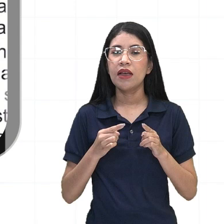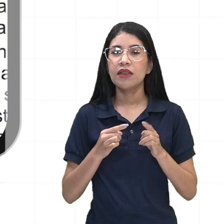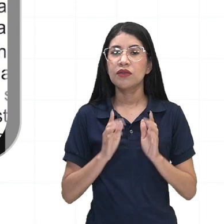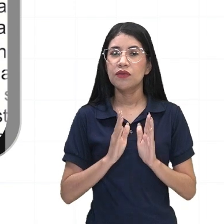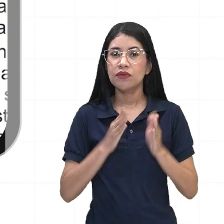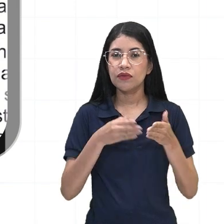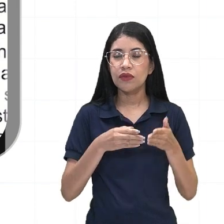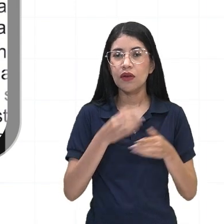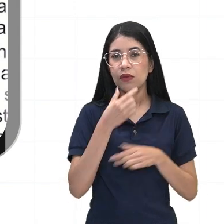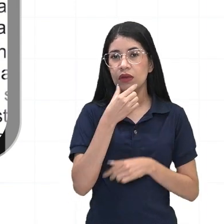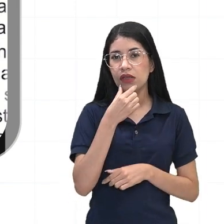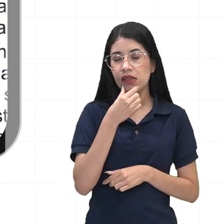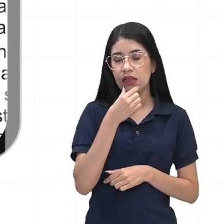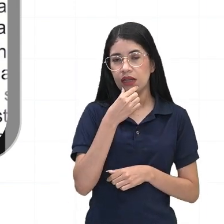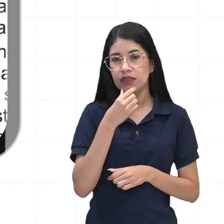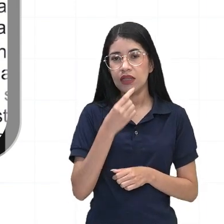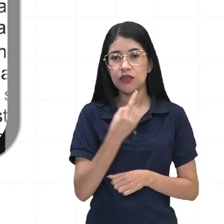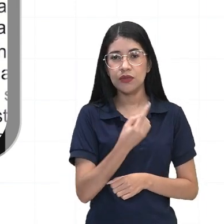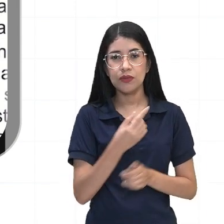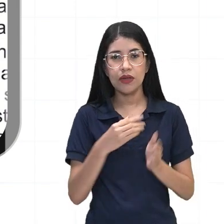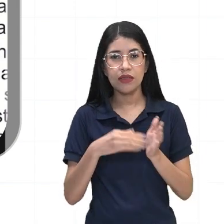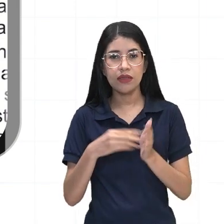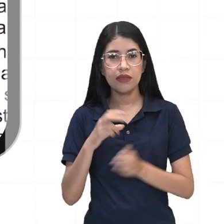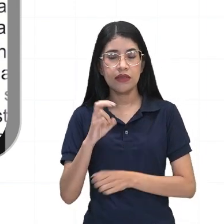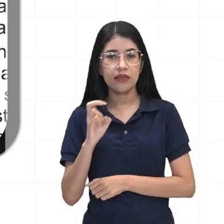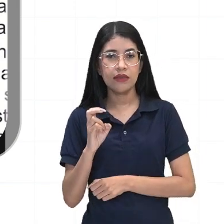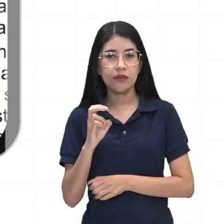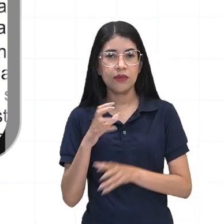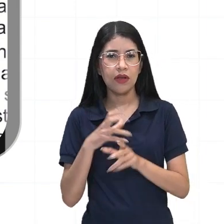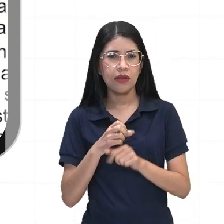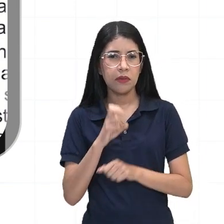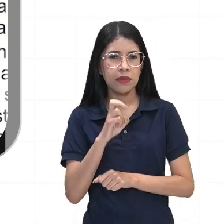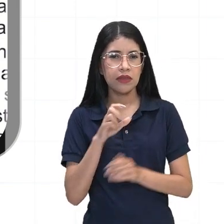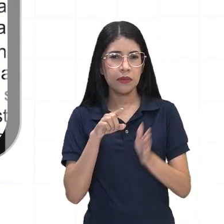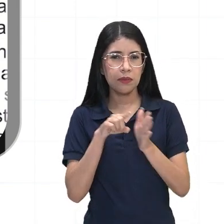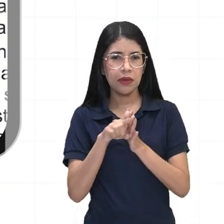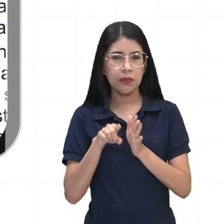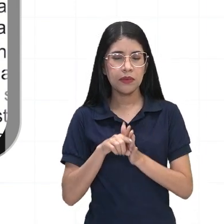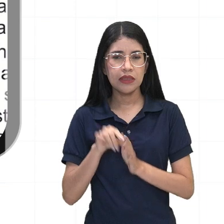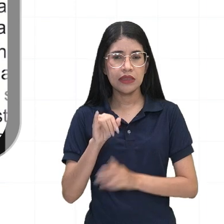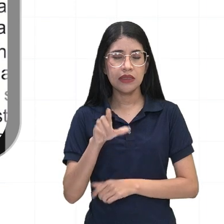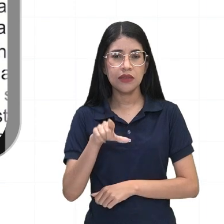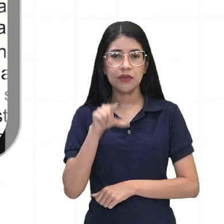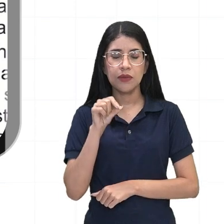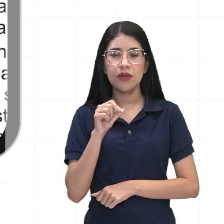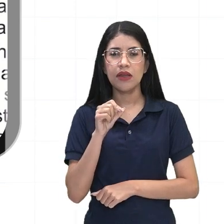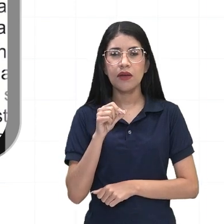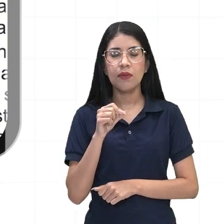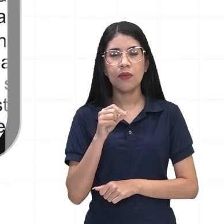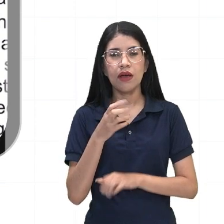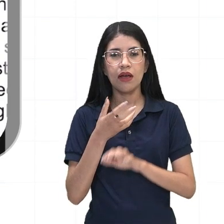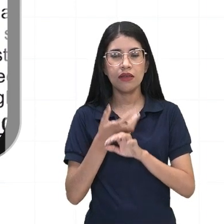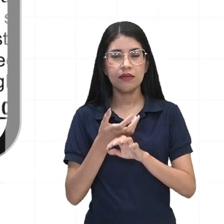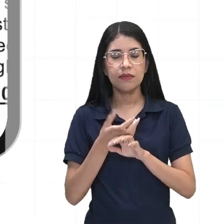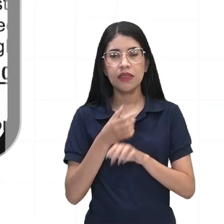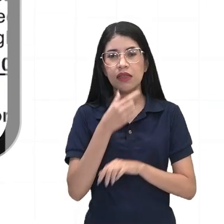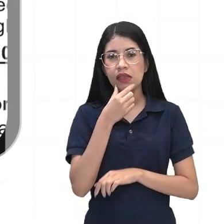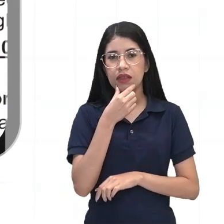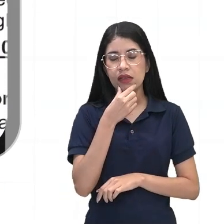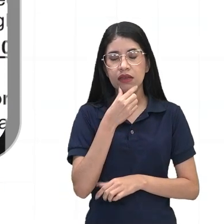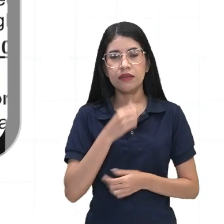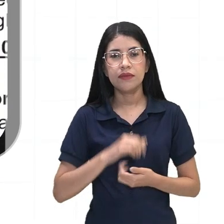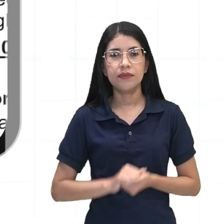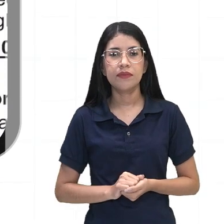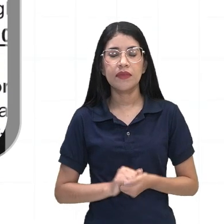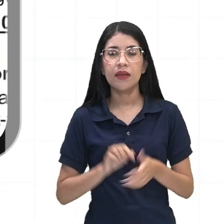inglês são as questões de 1 a 5, são só 5, né? Para quem optou por inglês. Então, aí já começa, né? Questão número 1, olha, já